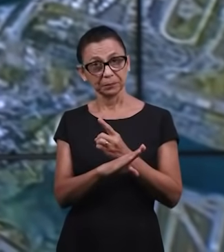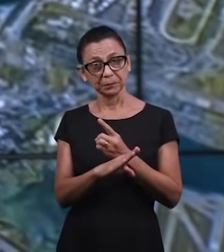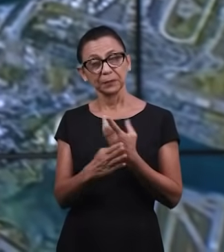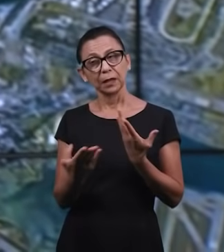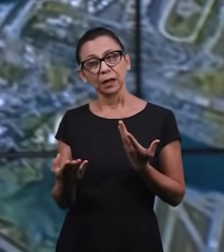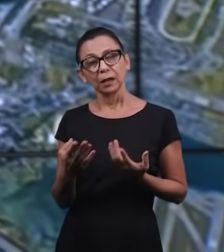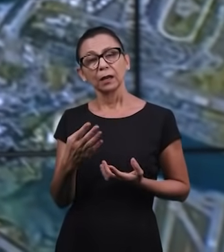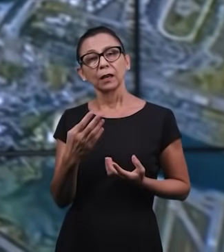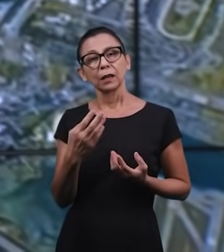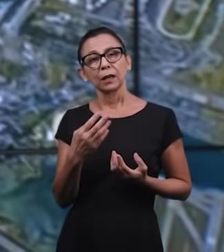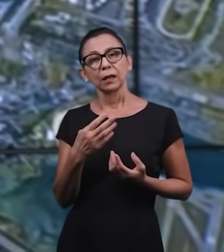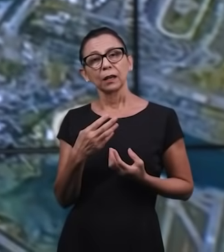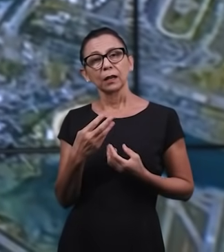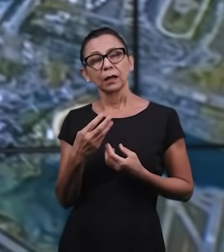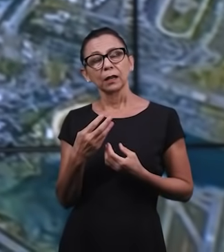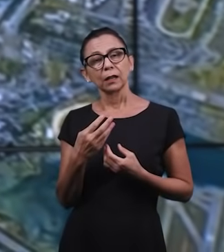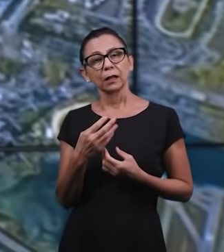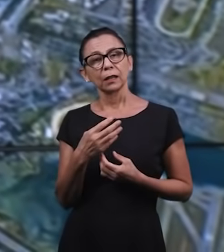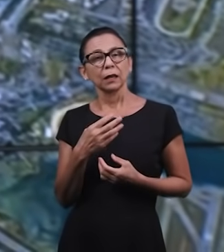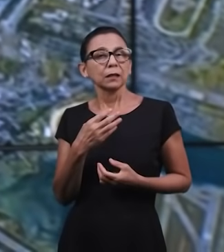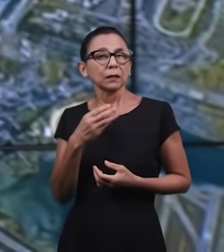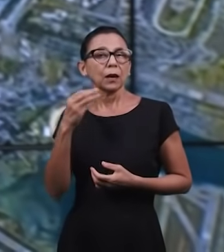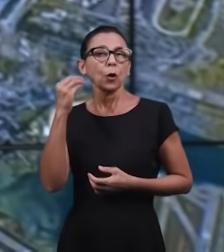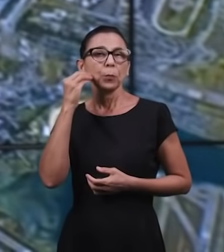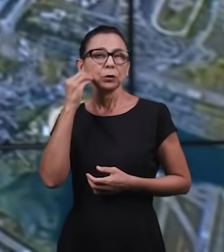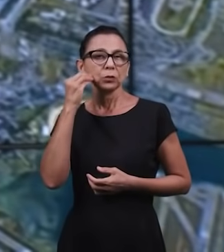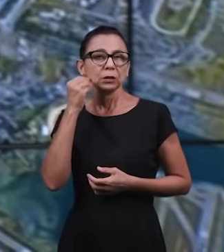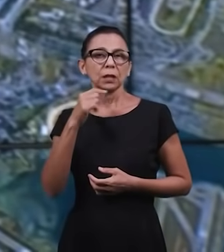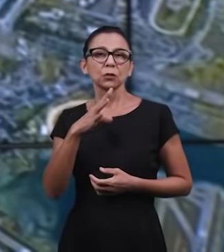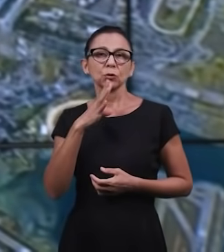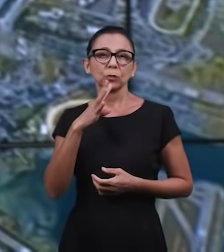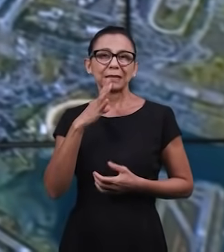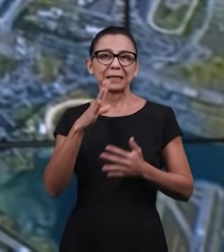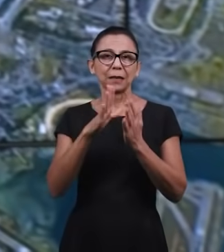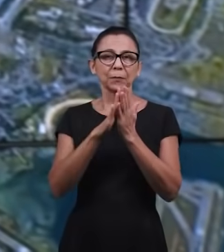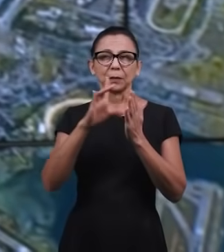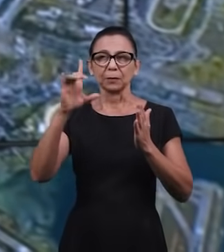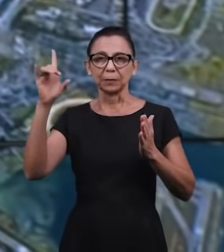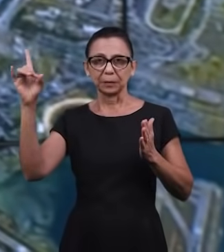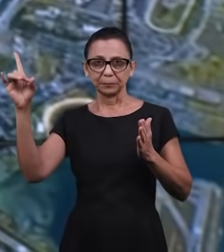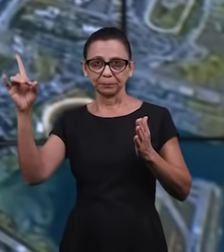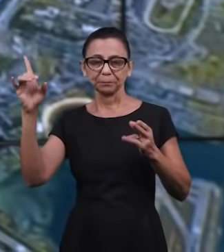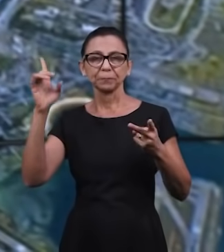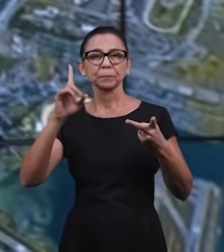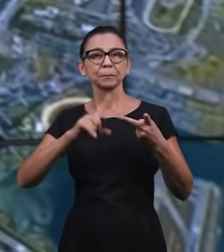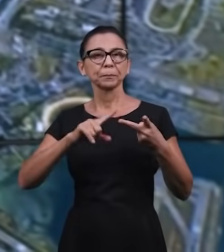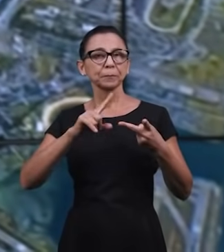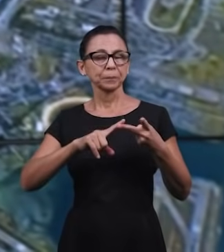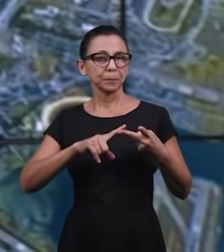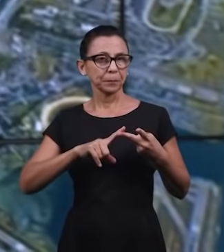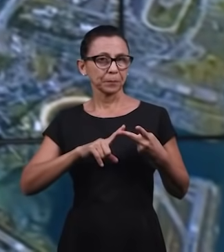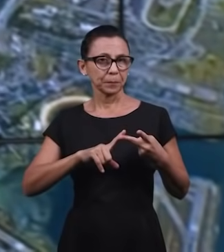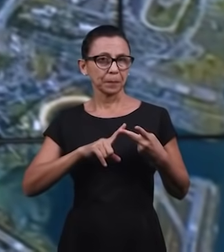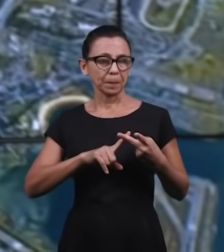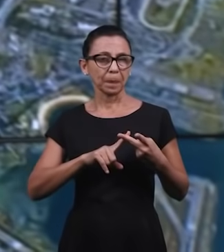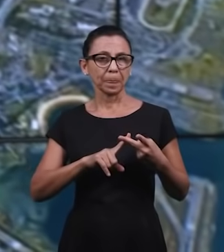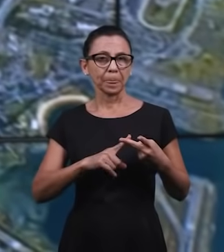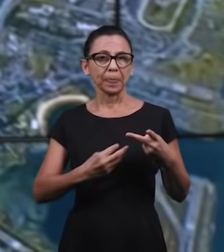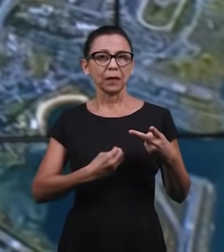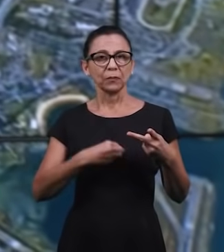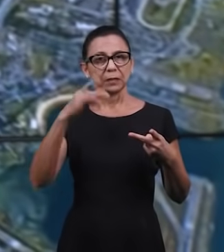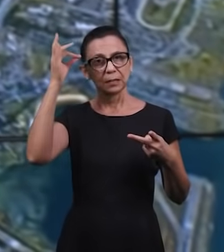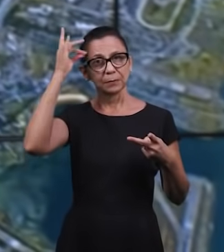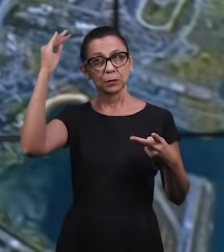bíblica traz para ampliação do conhecimento da palavra de Deus. Em segundo lugar, o